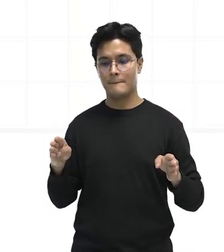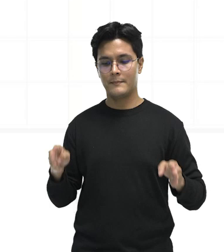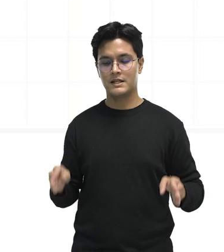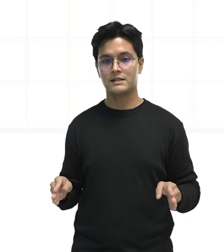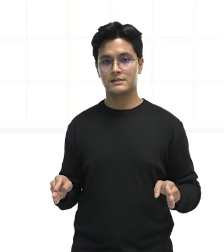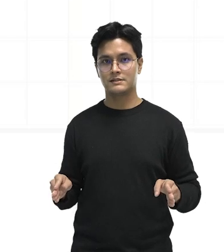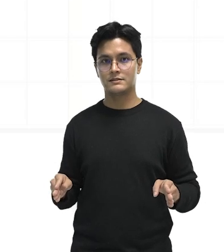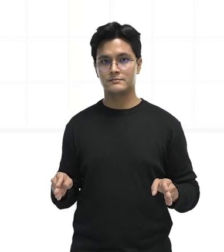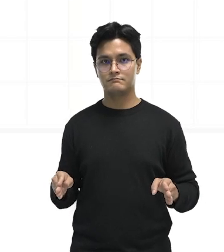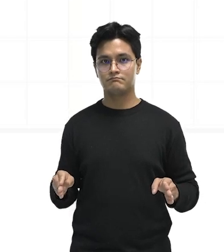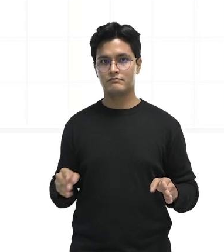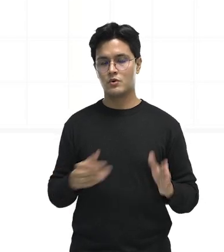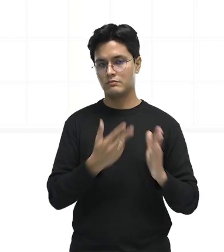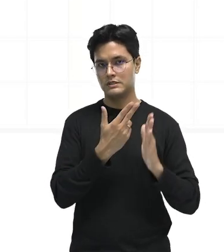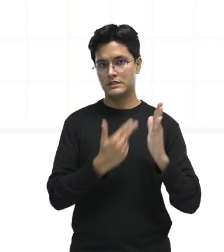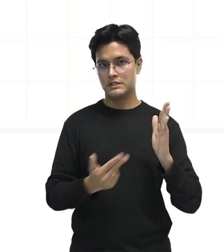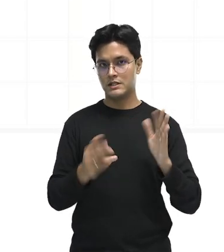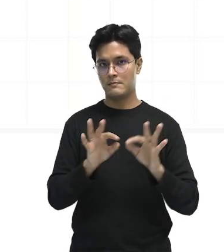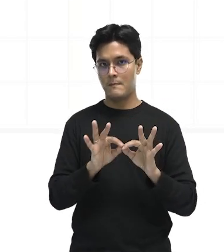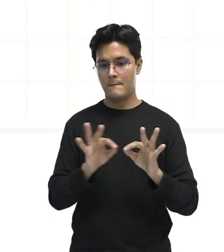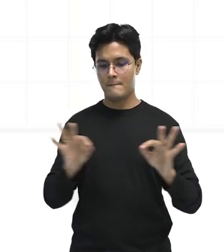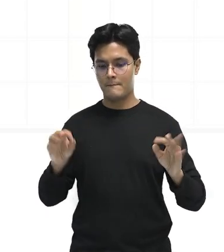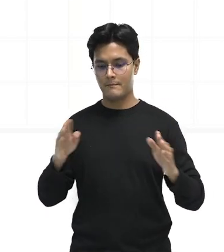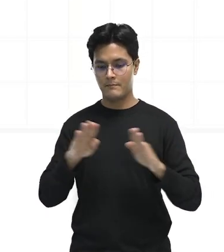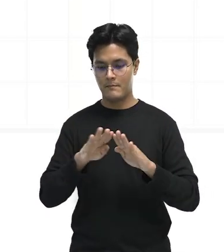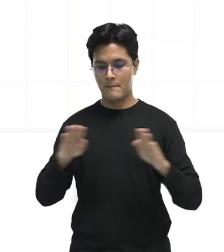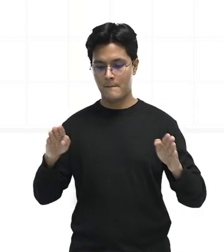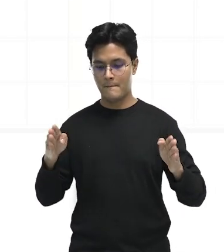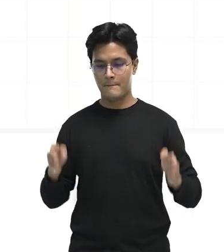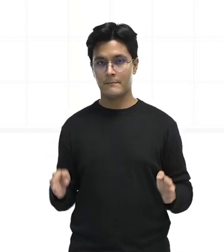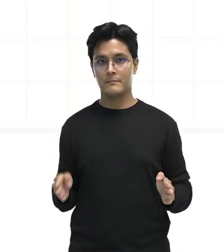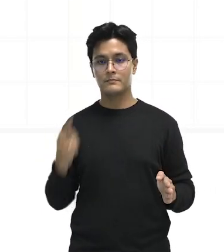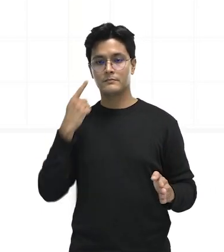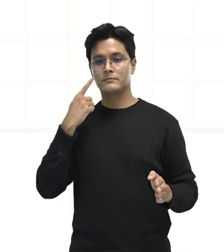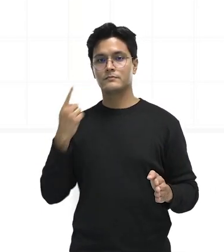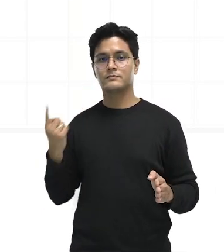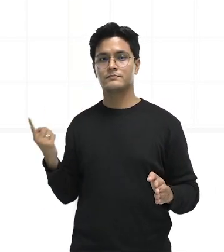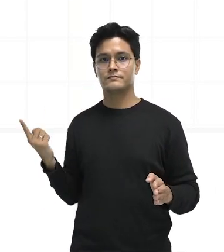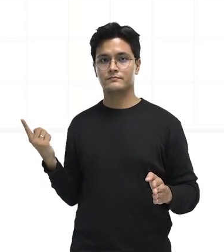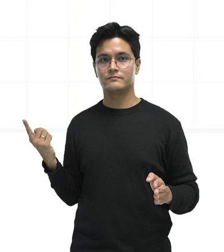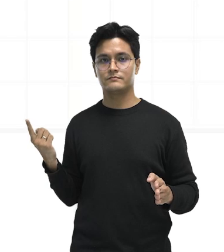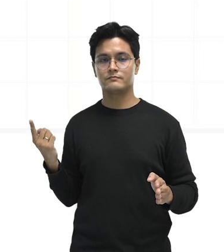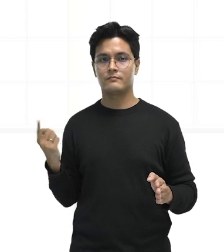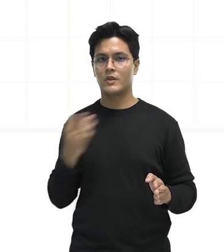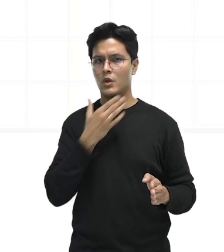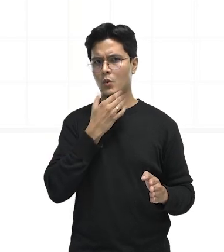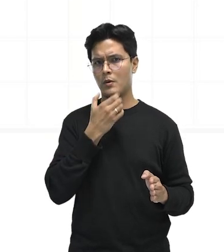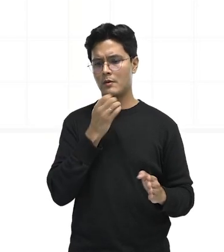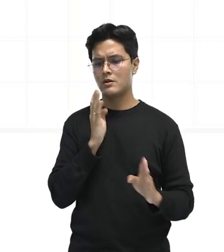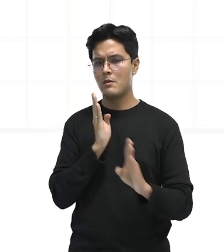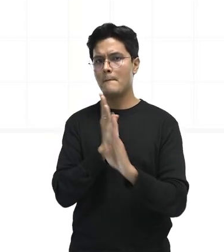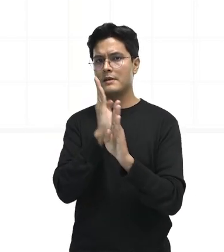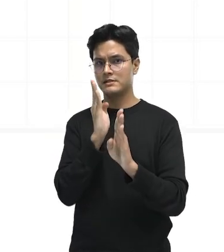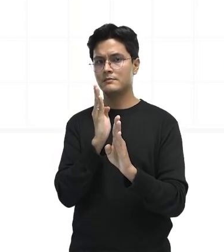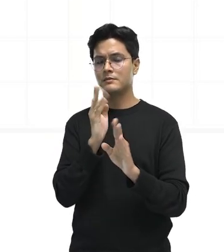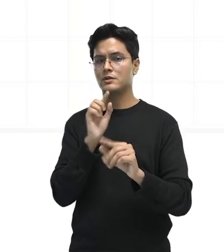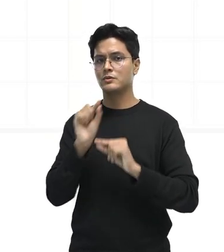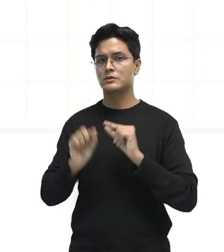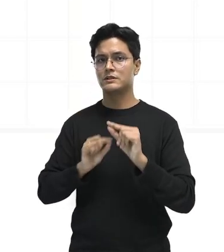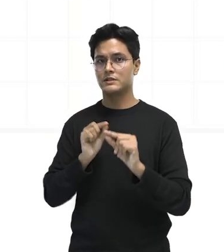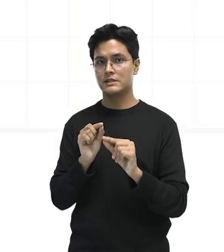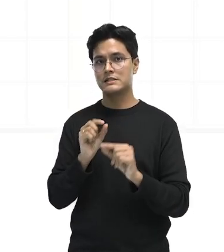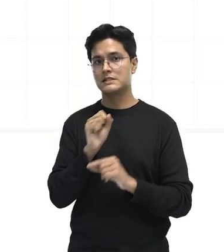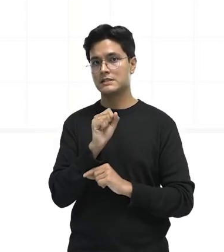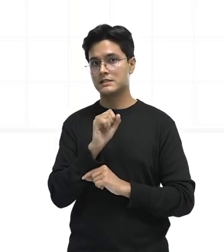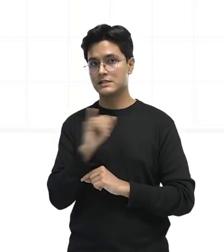aqui rapidamente. Veja. Ele observou que